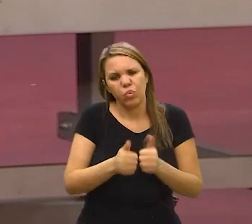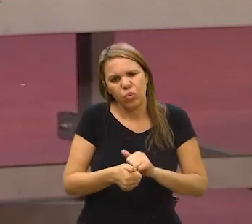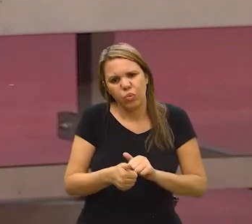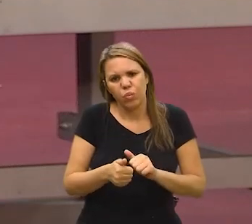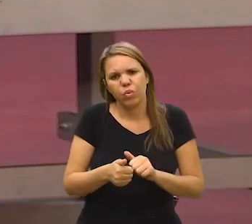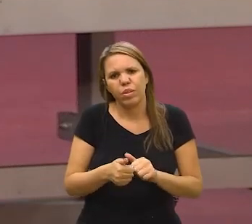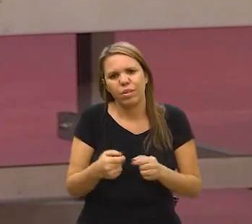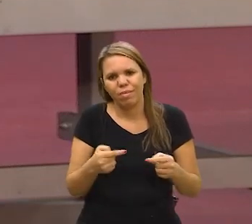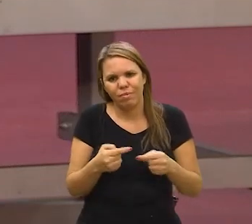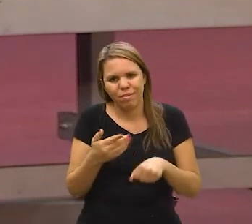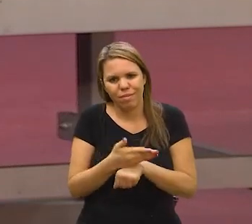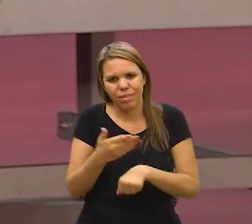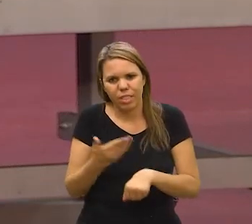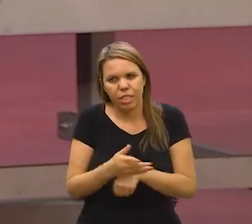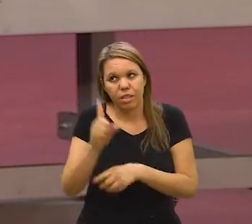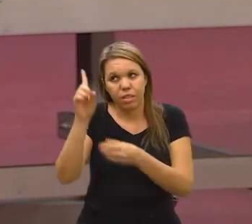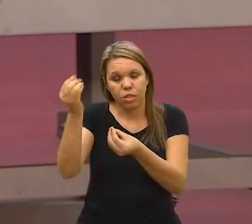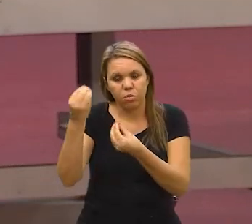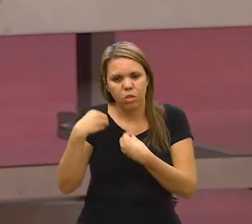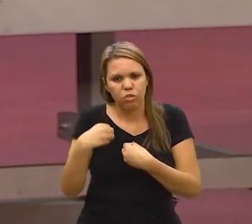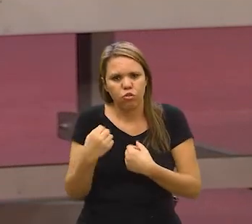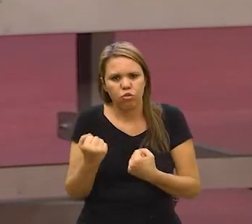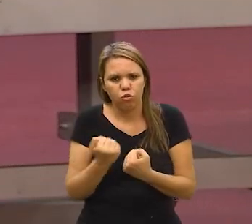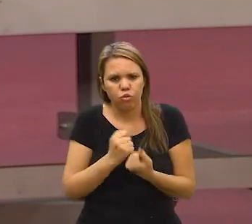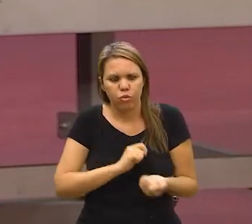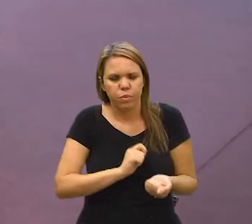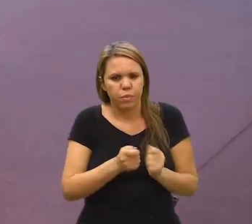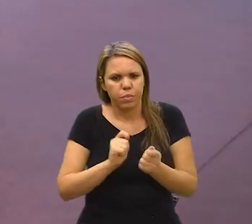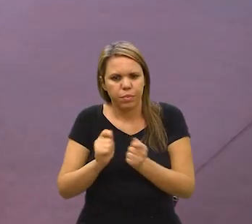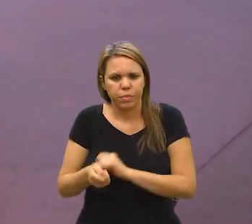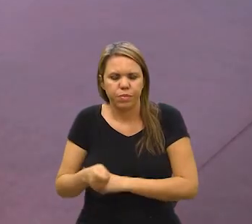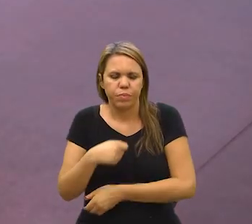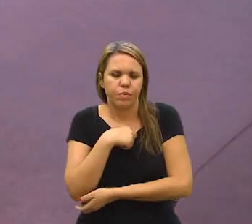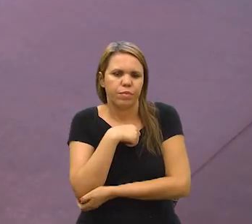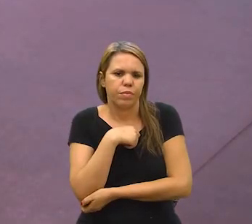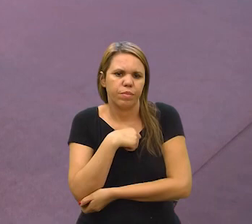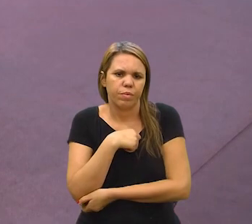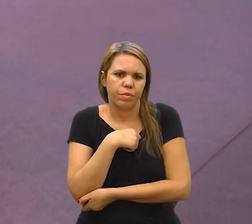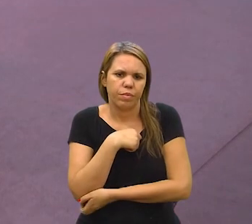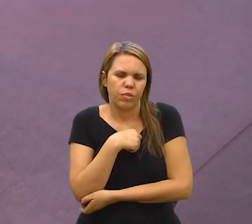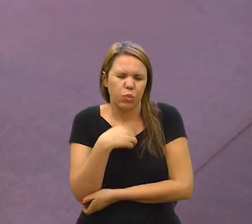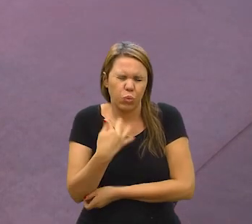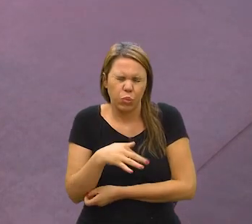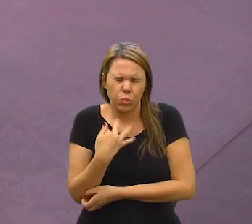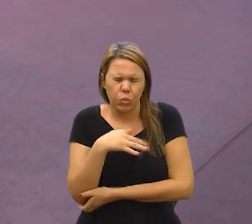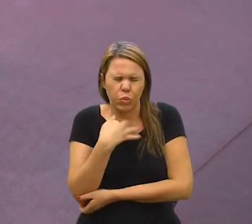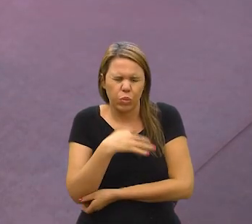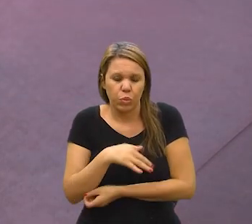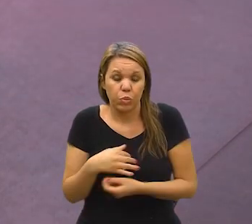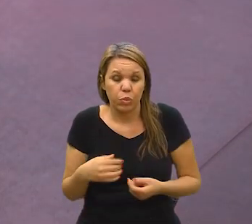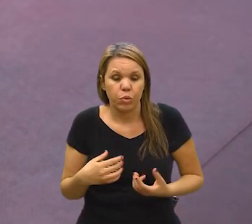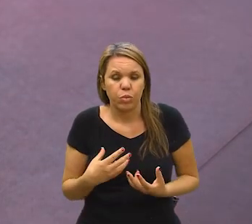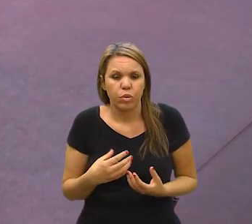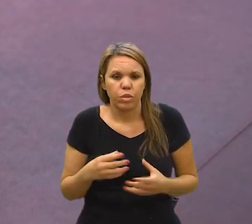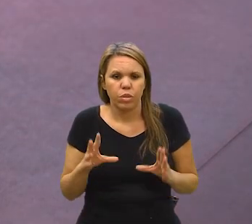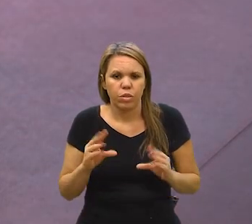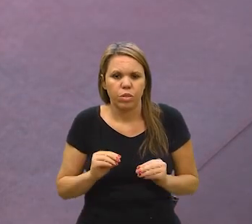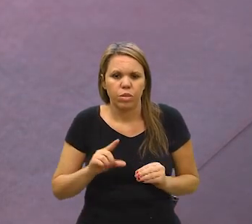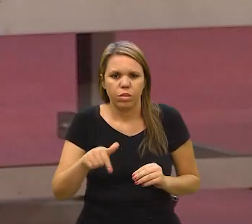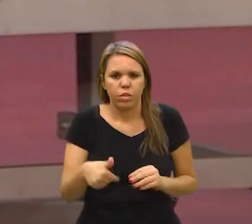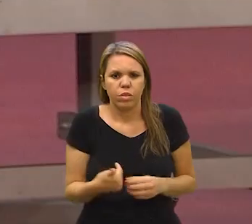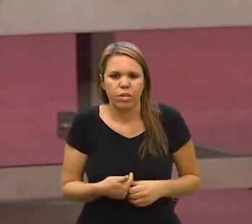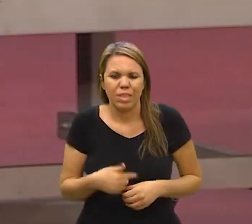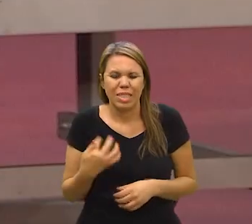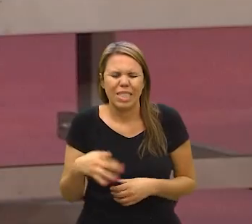um jeito, alguma força divina me ajudou. Vai se adaptando. Vai me adaptando. Joguei com muita dor, tanto é que na